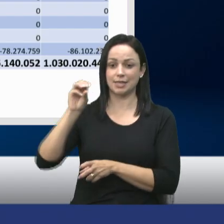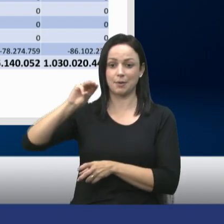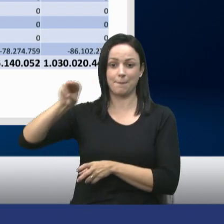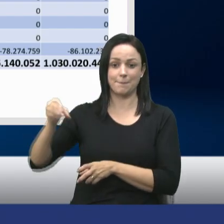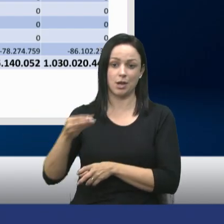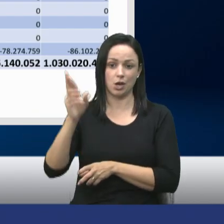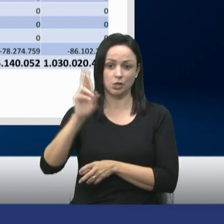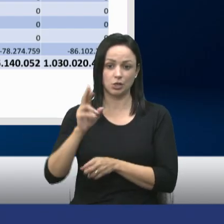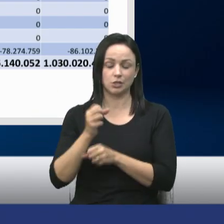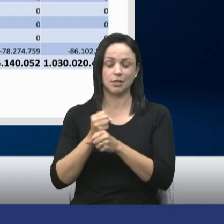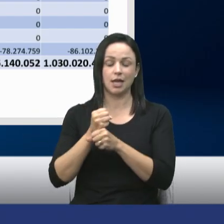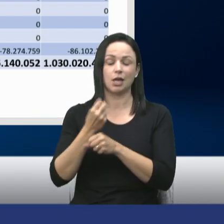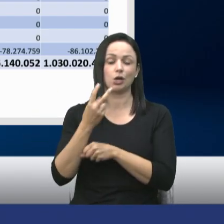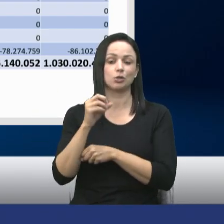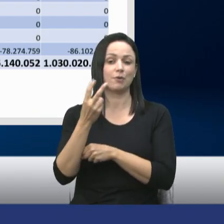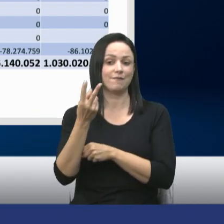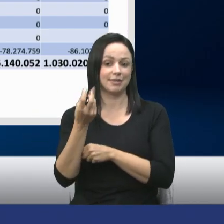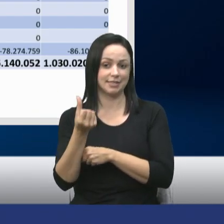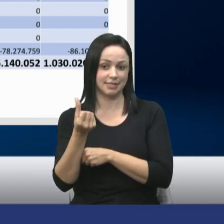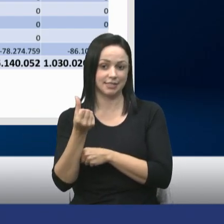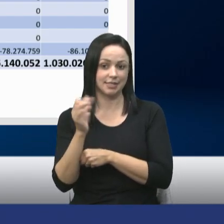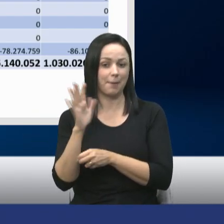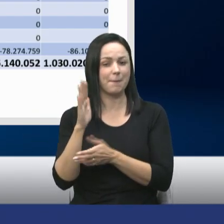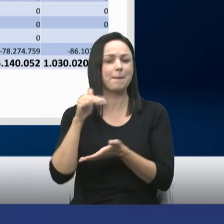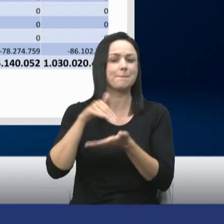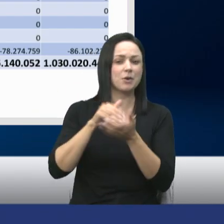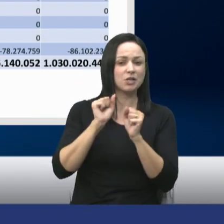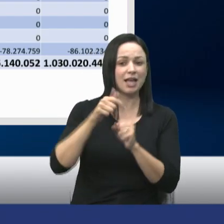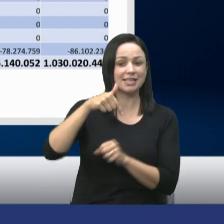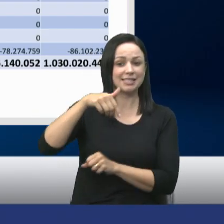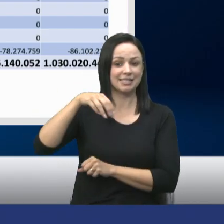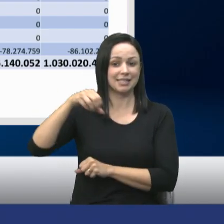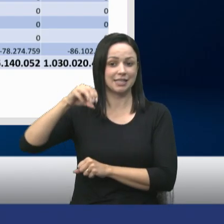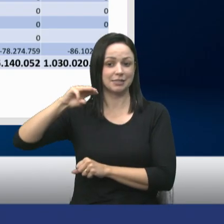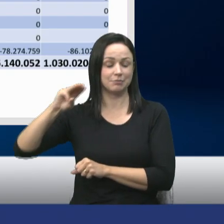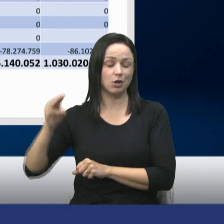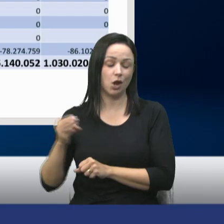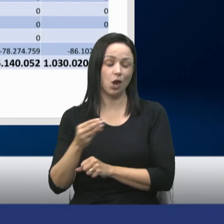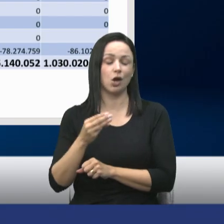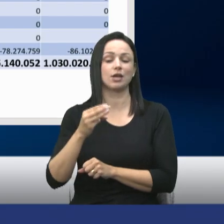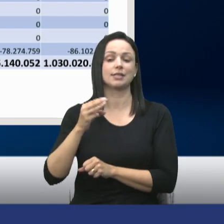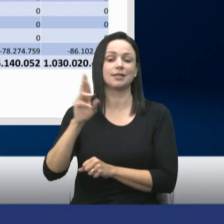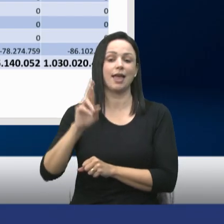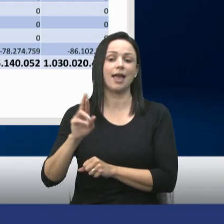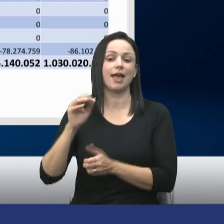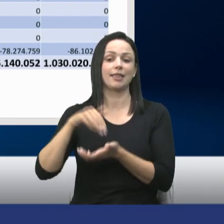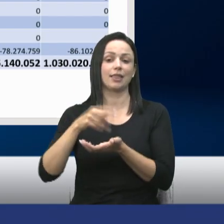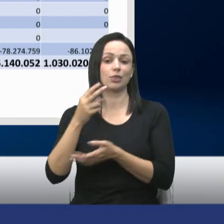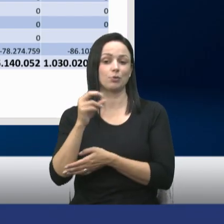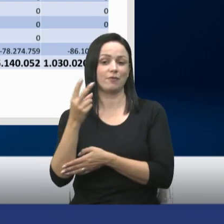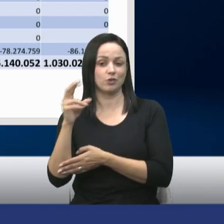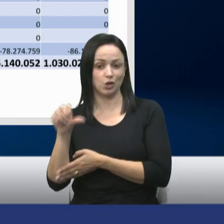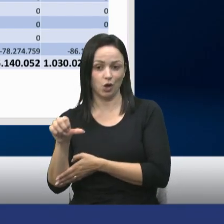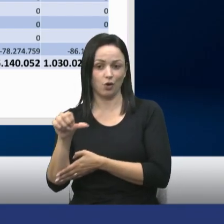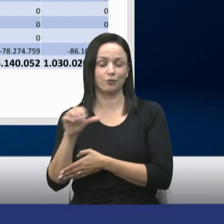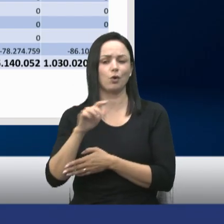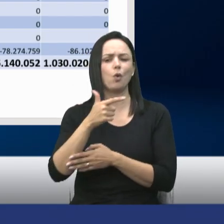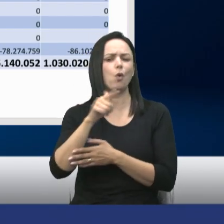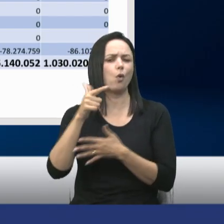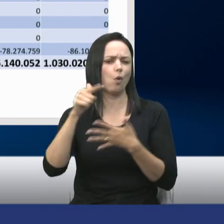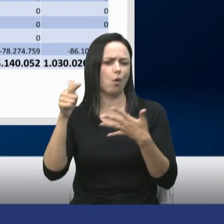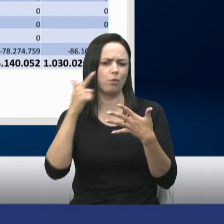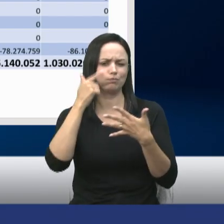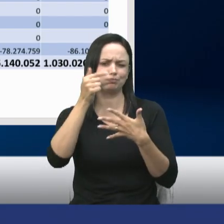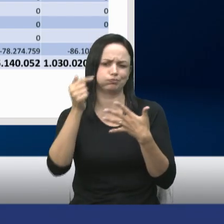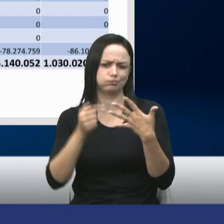aí para 2026, a chegar até 700 milhões de reais em 2029. Outras receitas correntes, uma